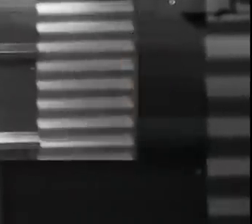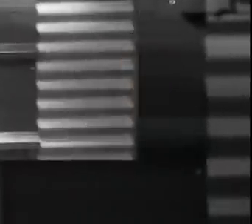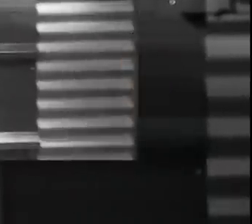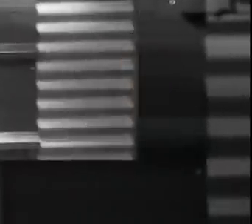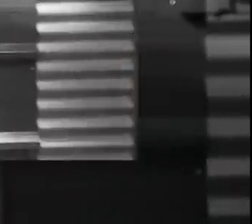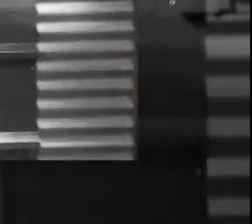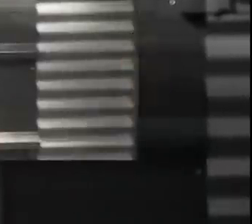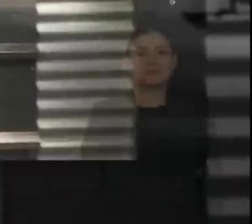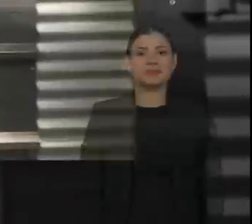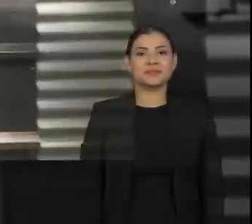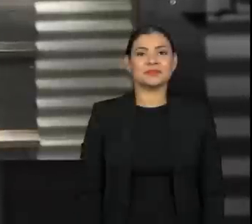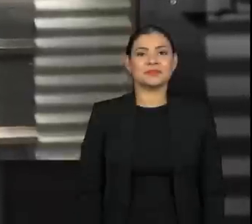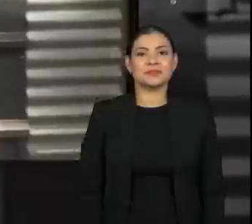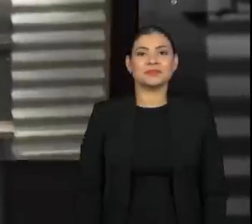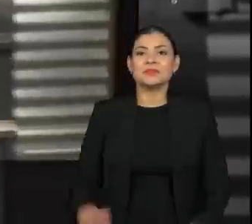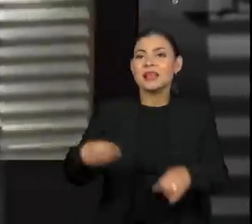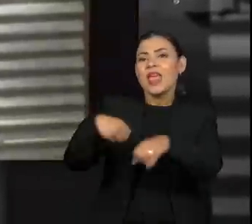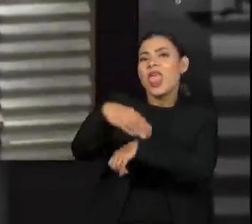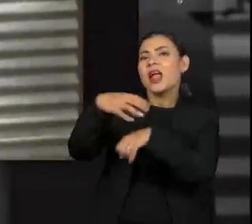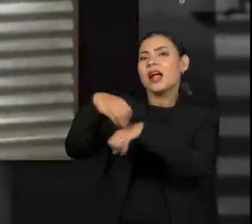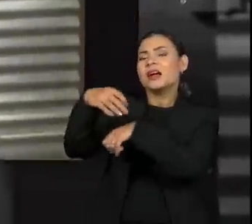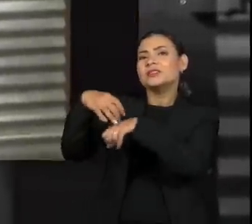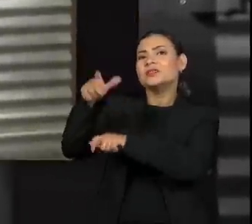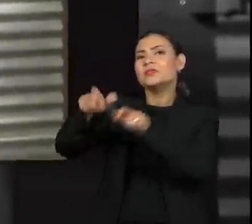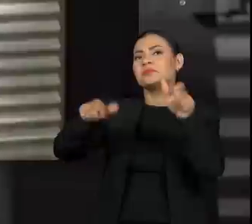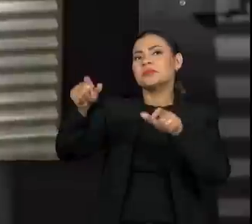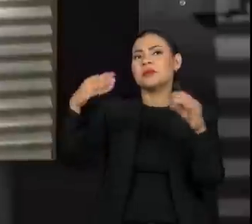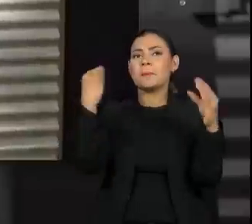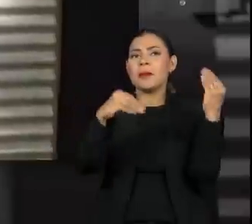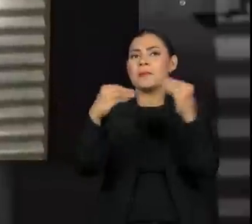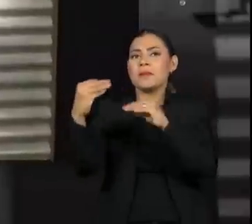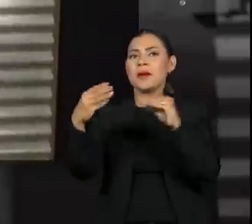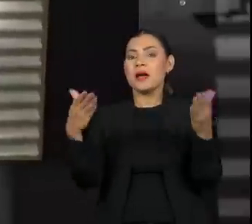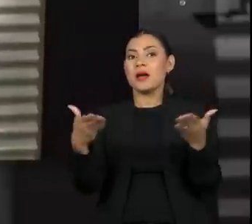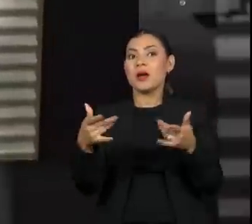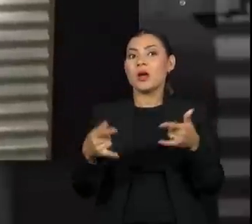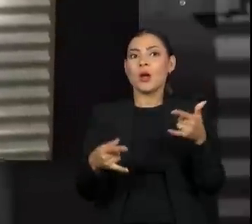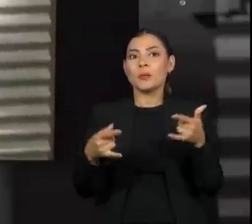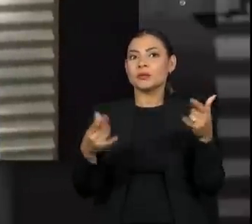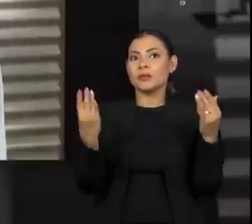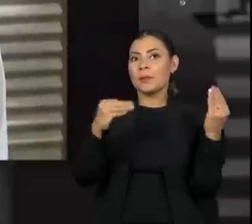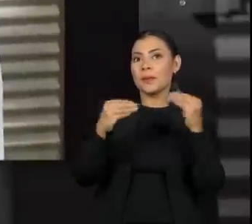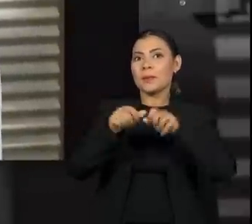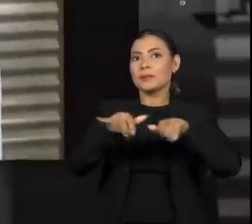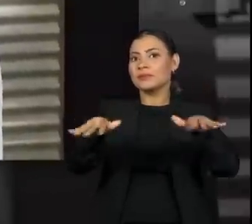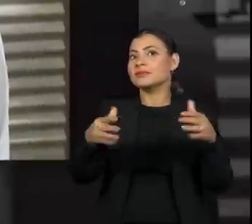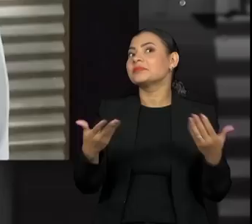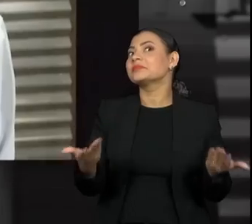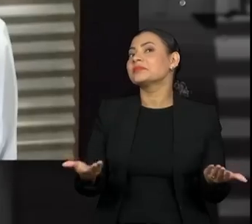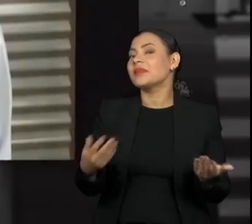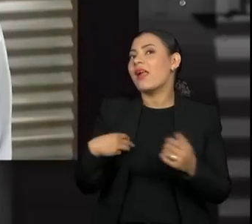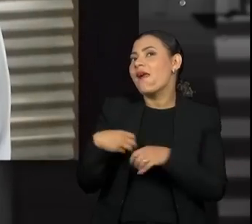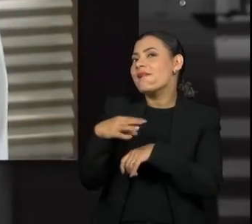o Demi que recadinho que você manda para o chat GPT esse robozinho tiver mais assistido